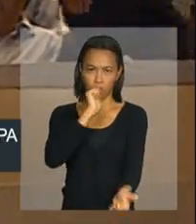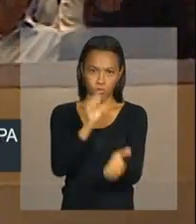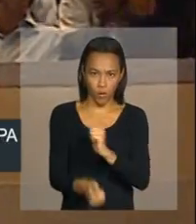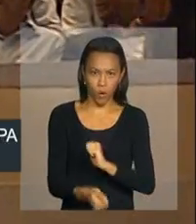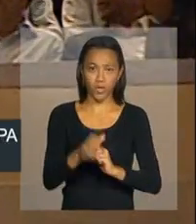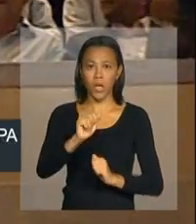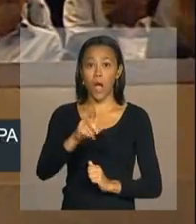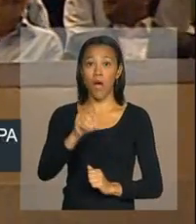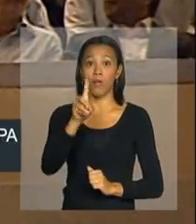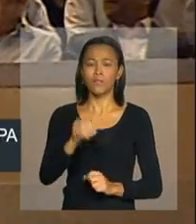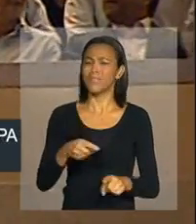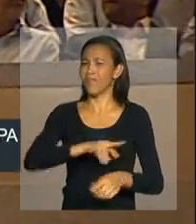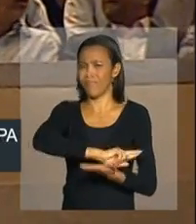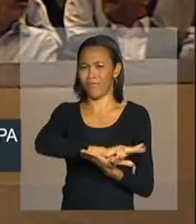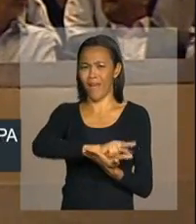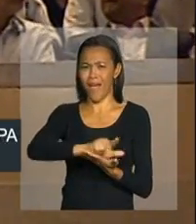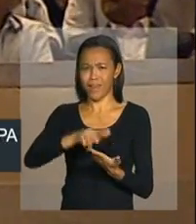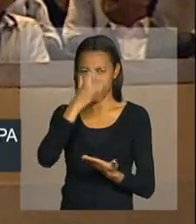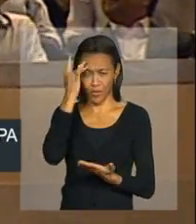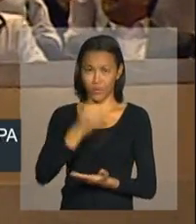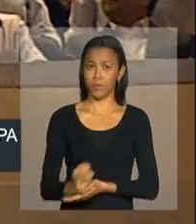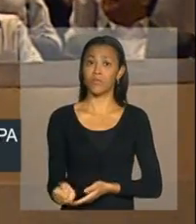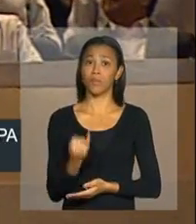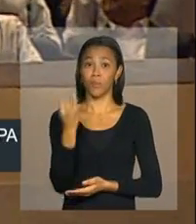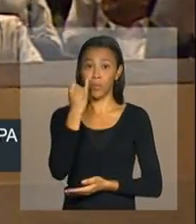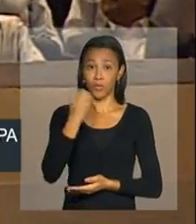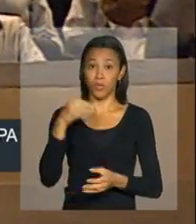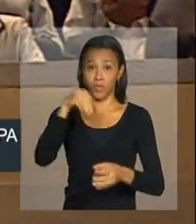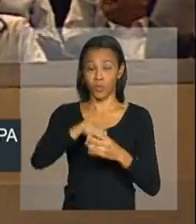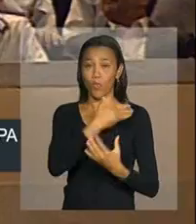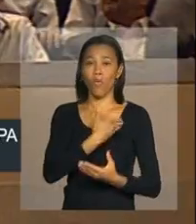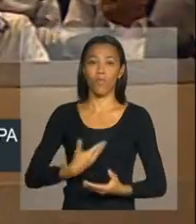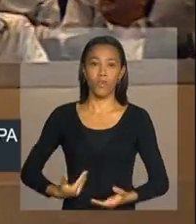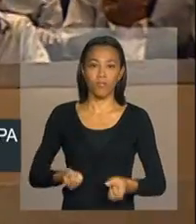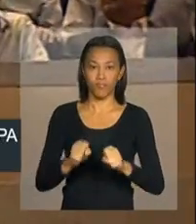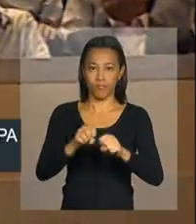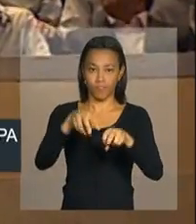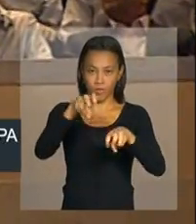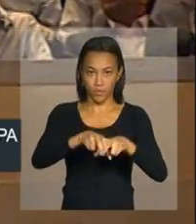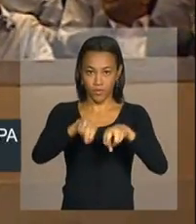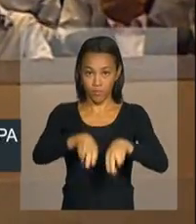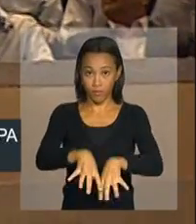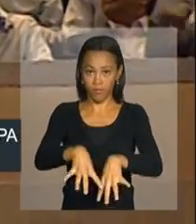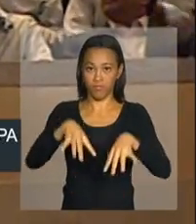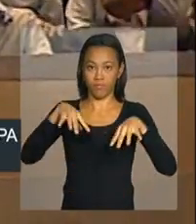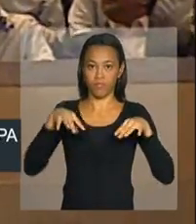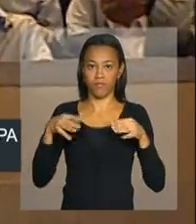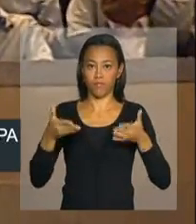Aldo Rebelo e de diversas outras autoridades na tribuna presidencial.